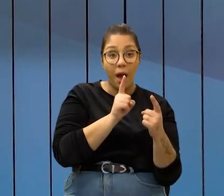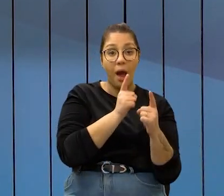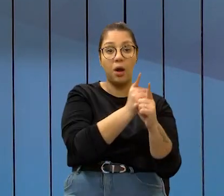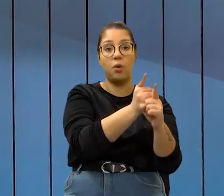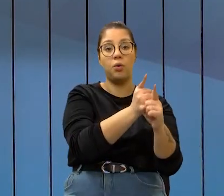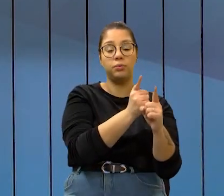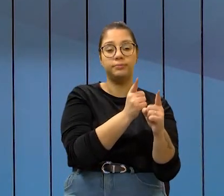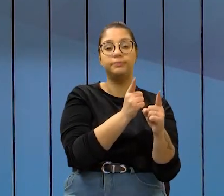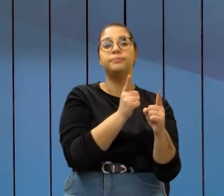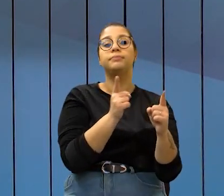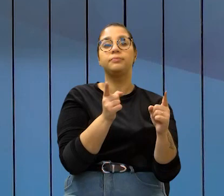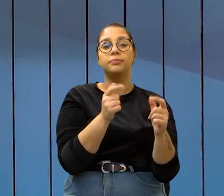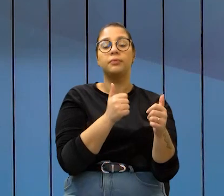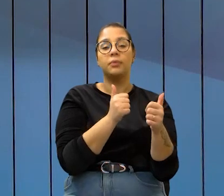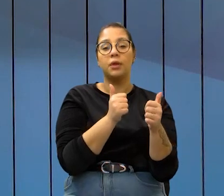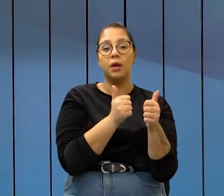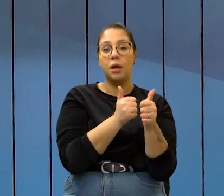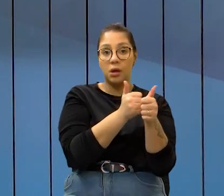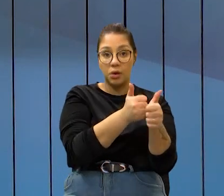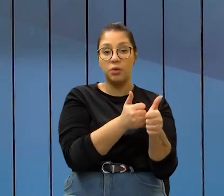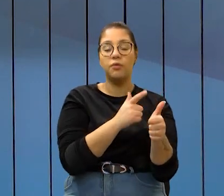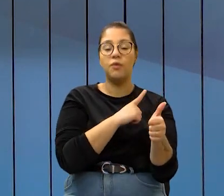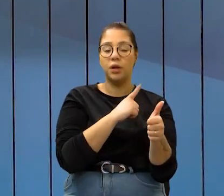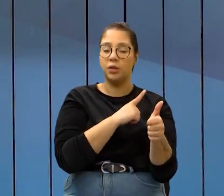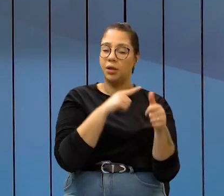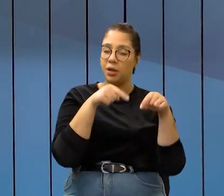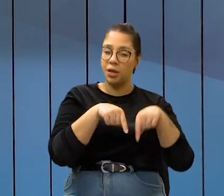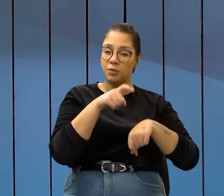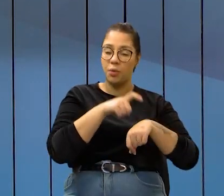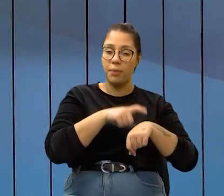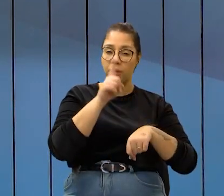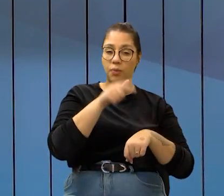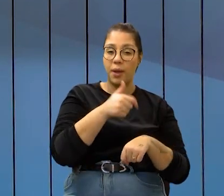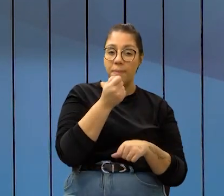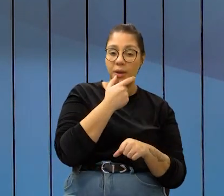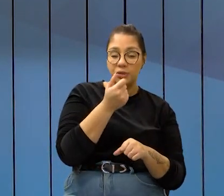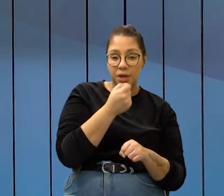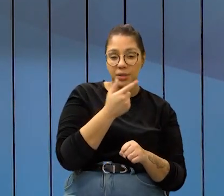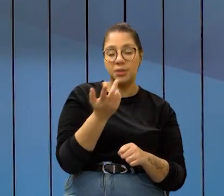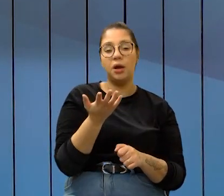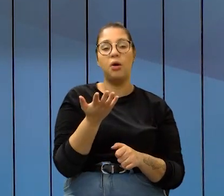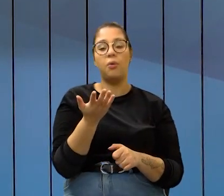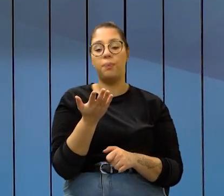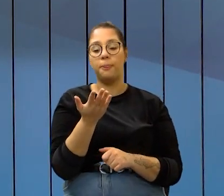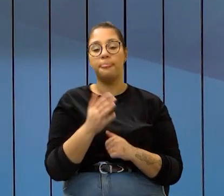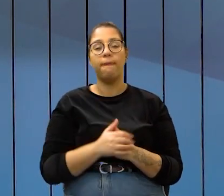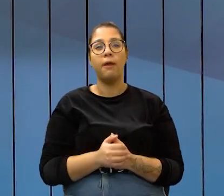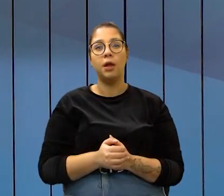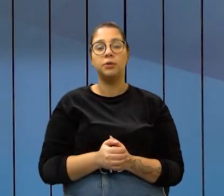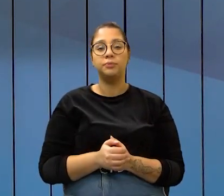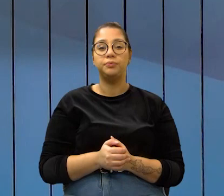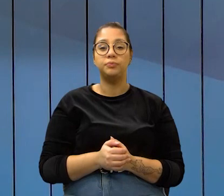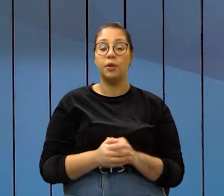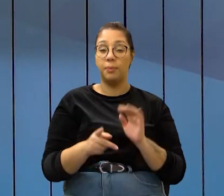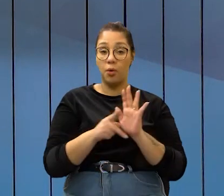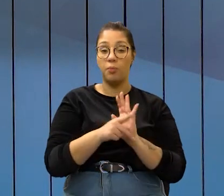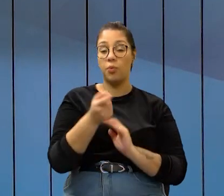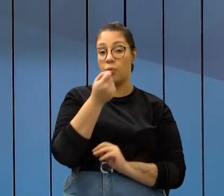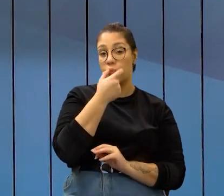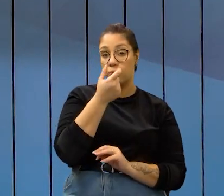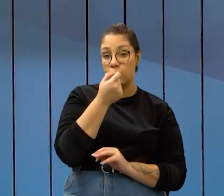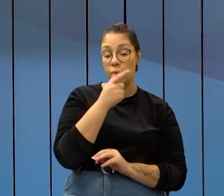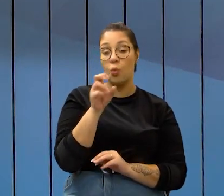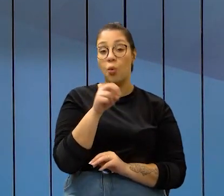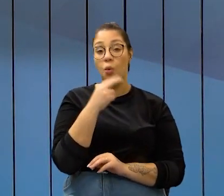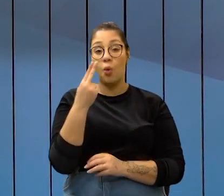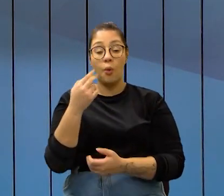esse paciente pode levar nesse momento? É medicação de via